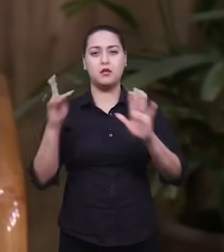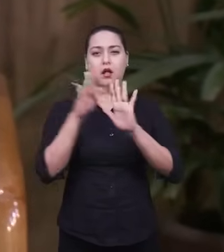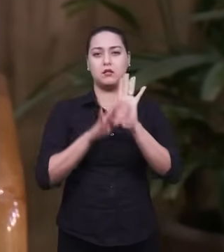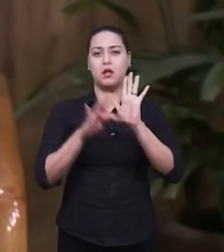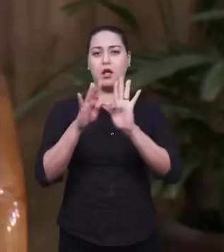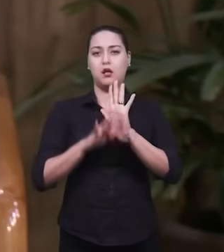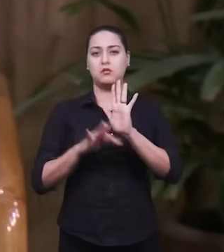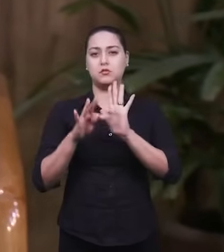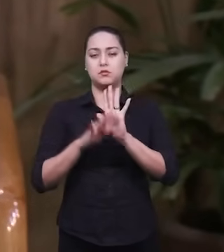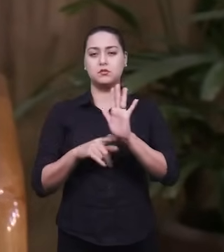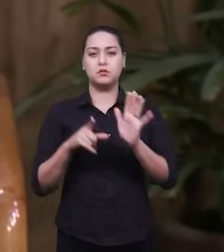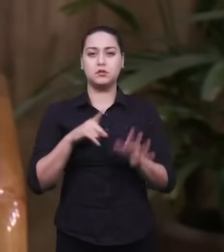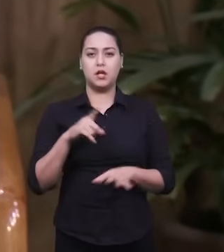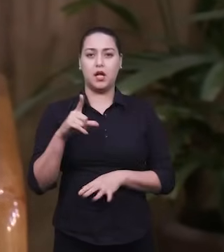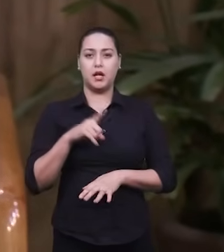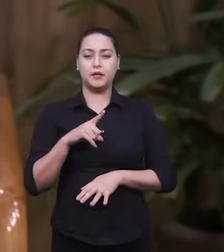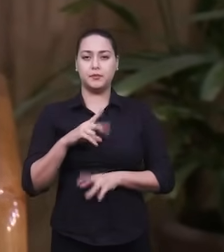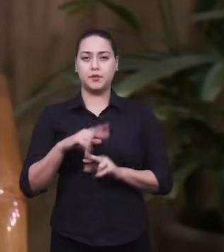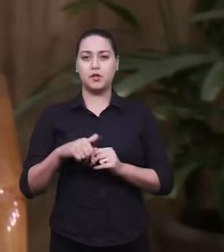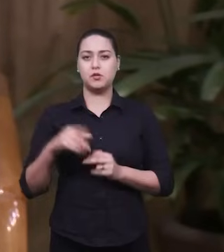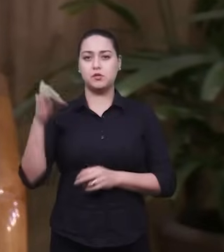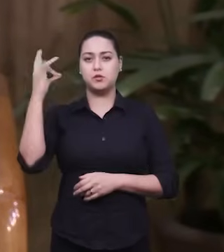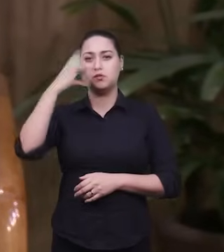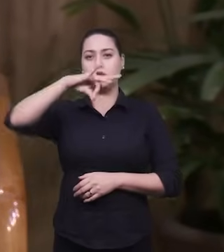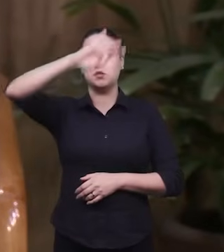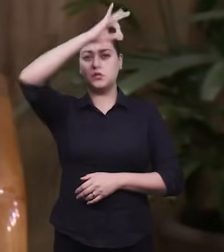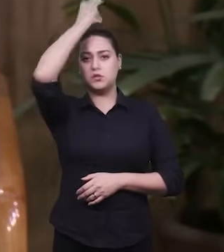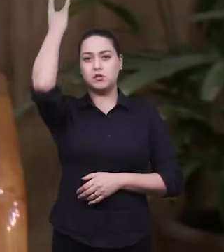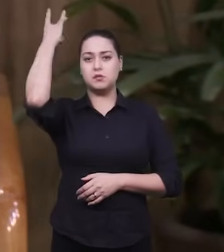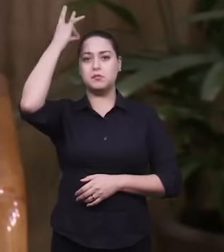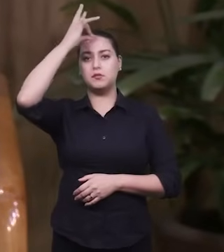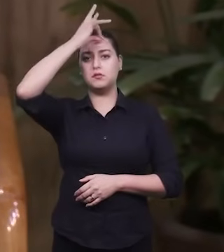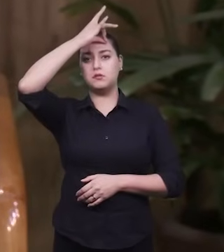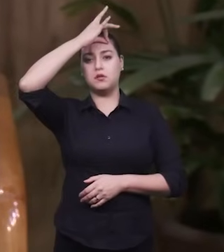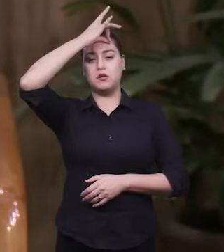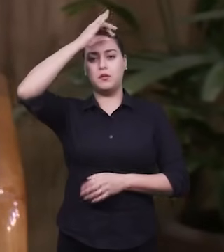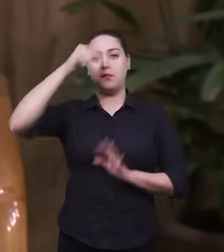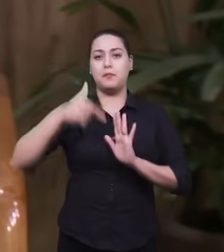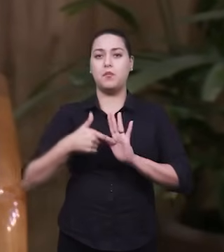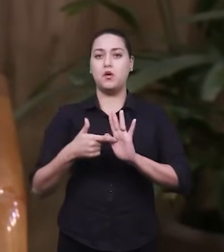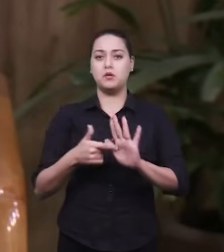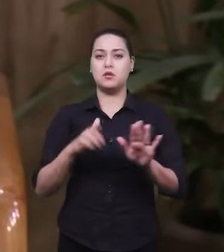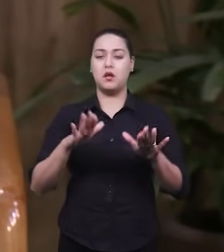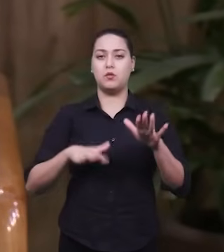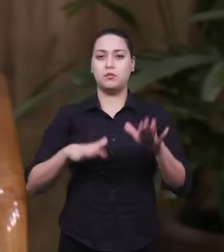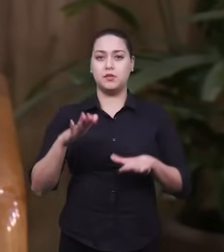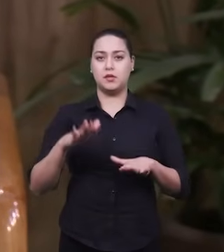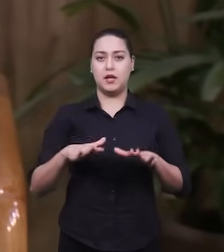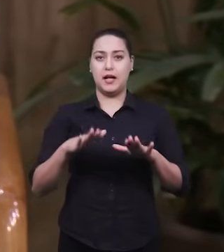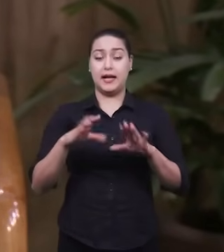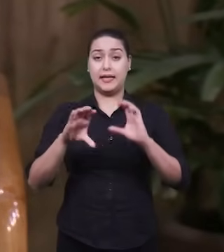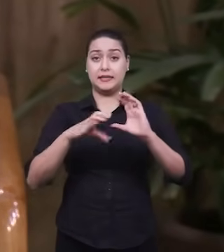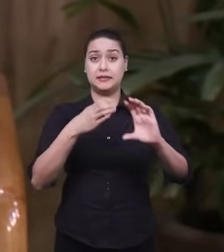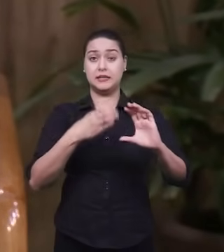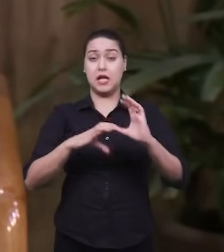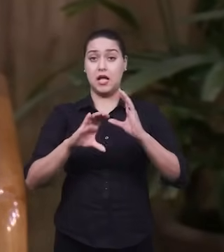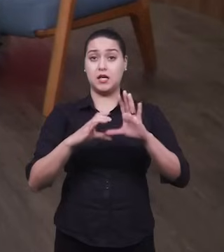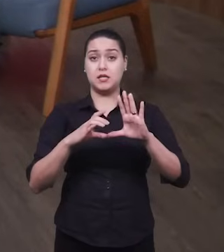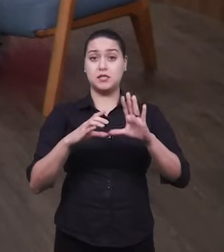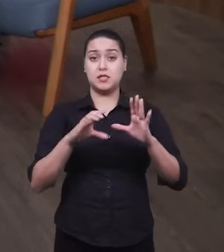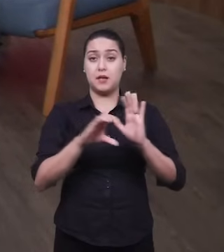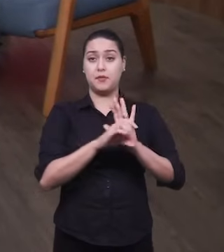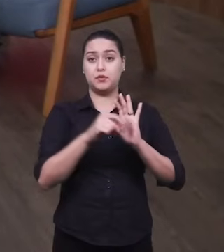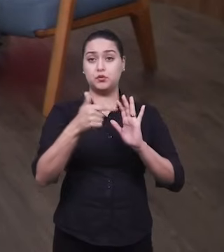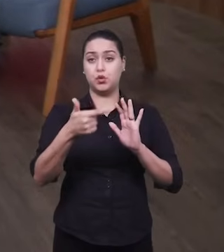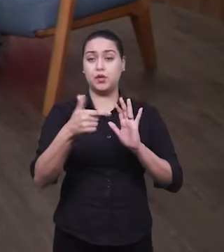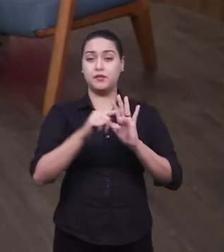passagens no próprio livro de Cantares que falam acerca do Espírito Santo. Vamos trazer algumas para a gente entender. Em Cantares 2, verso 12, tem